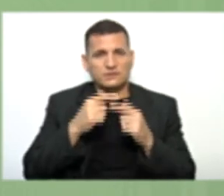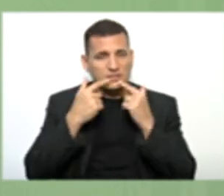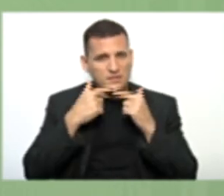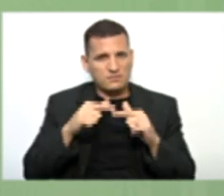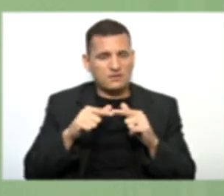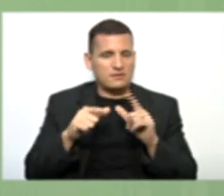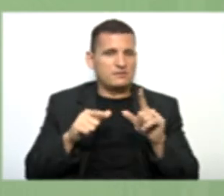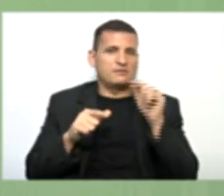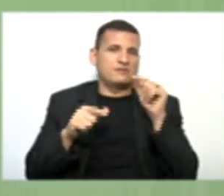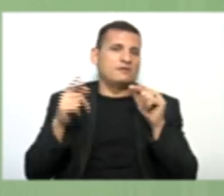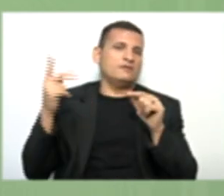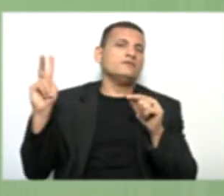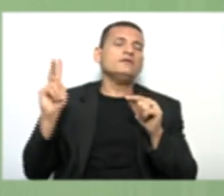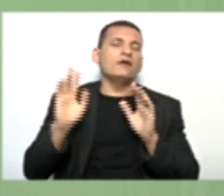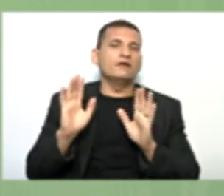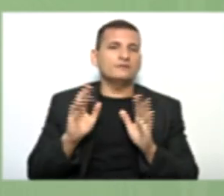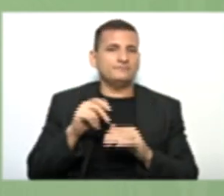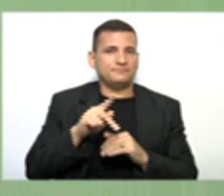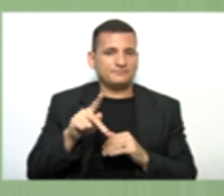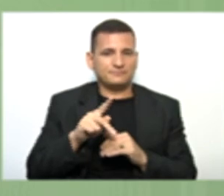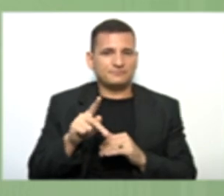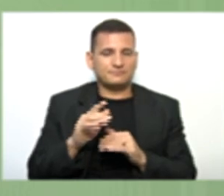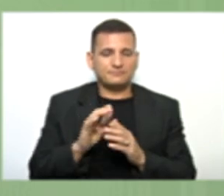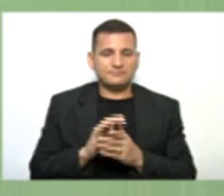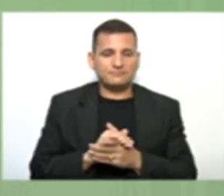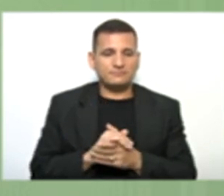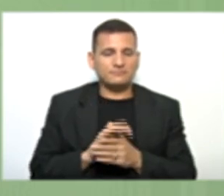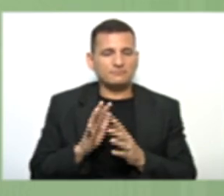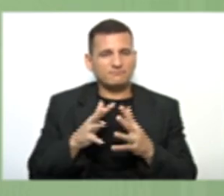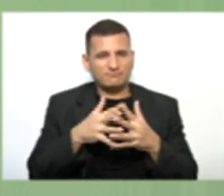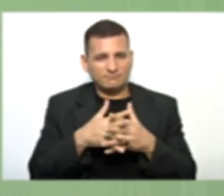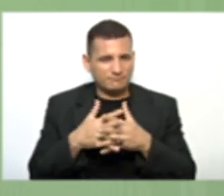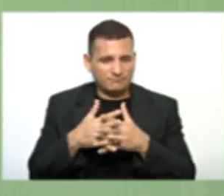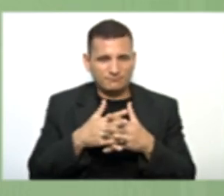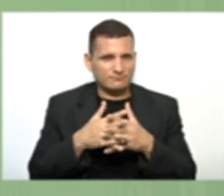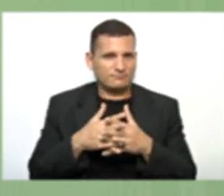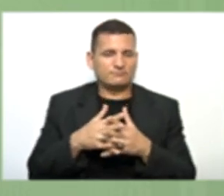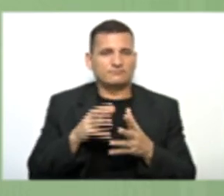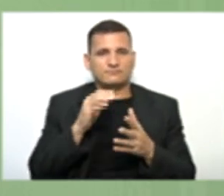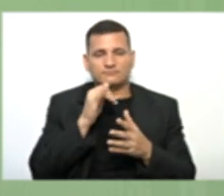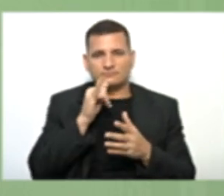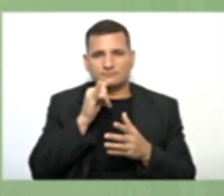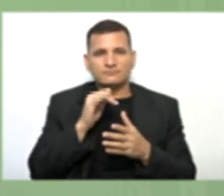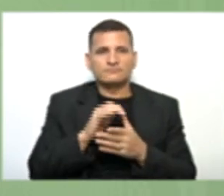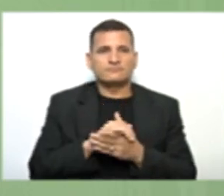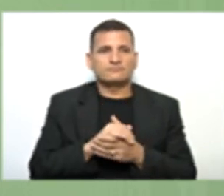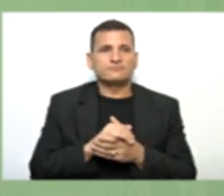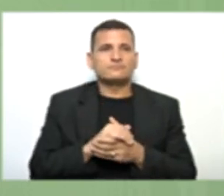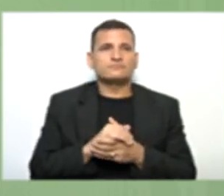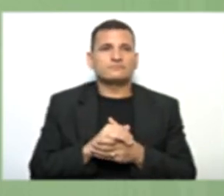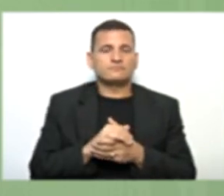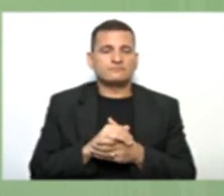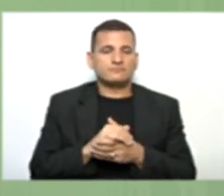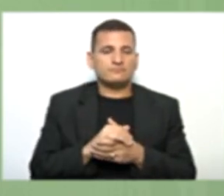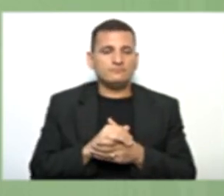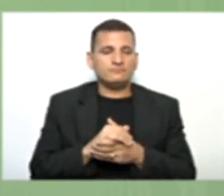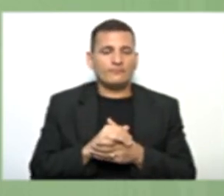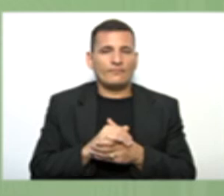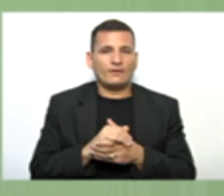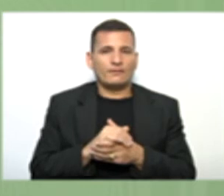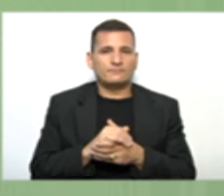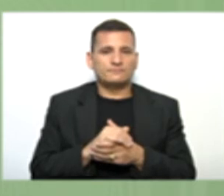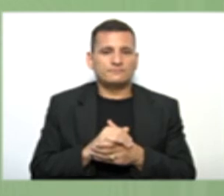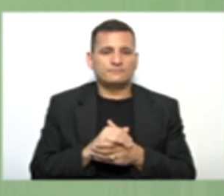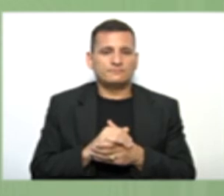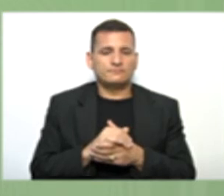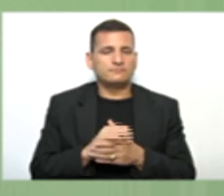professor? Com certeza. Mas a gente se confunde um pouco em Python quando conhece outras linguagens. Porque ele vai fazer isso mesmo só com